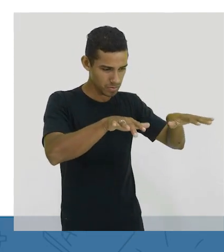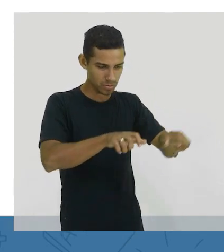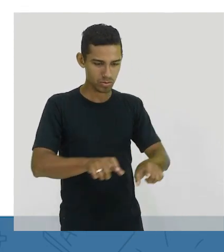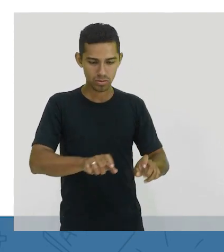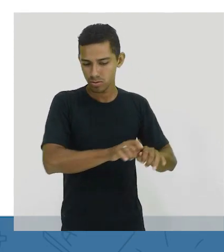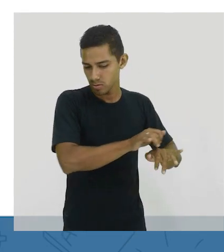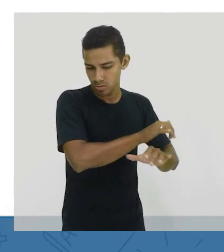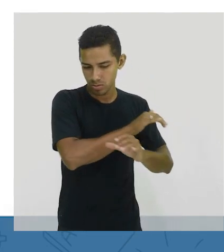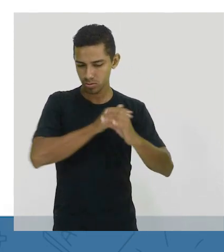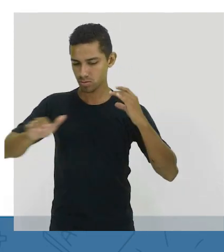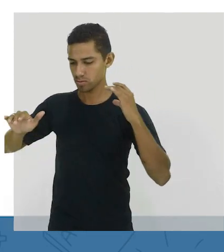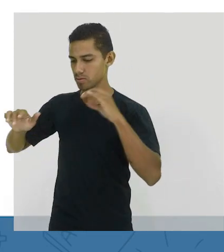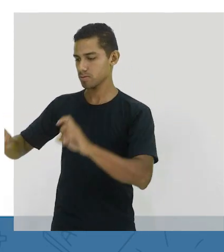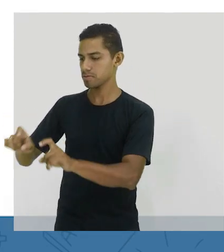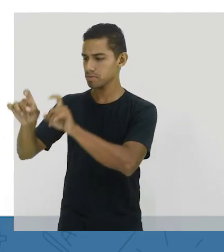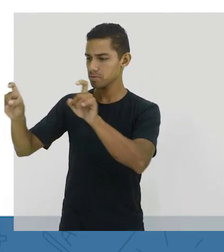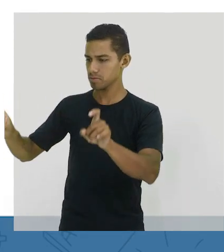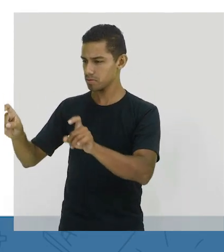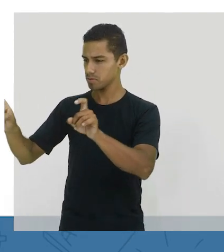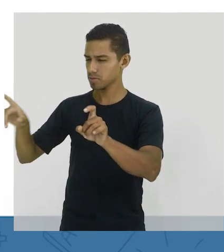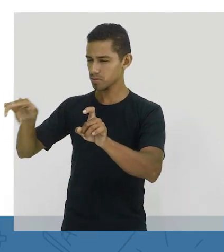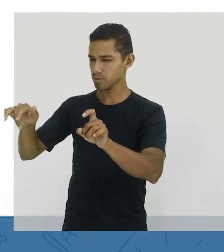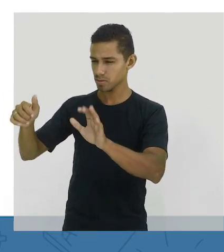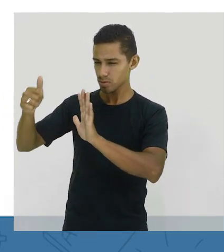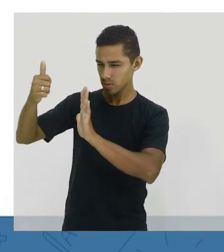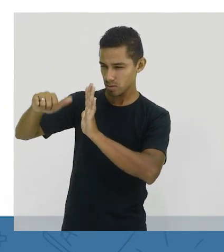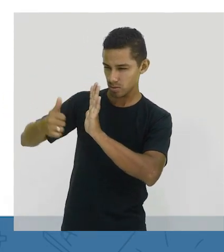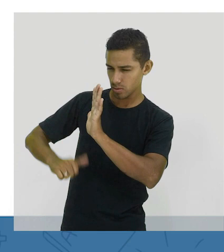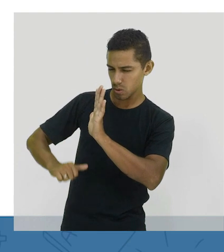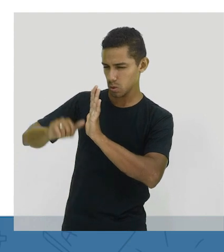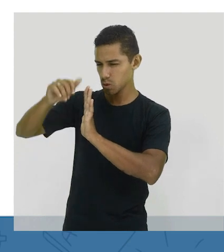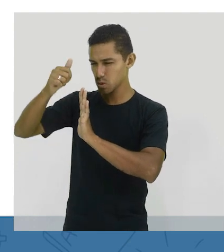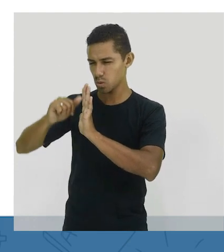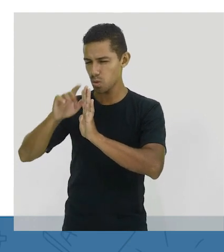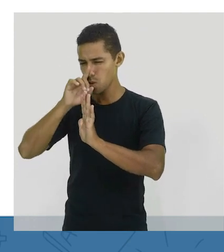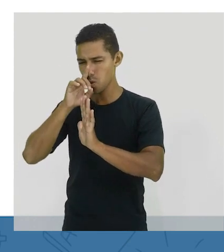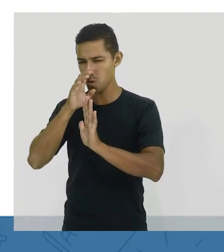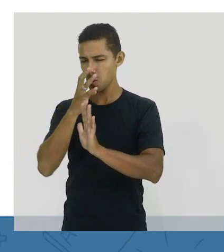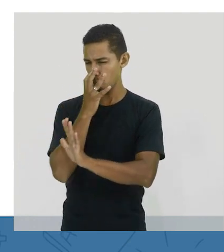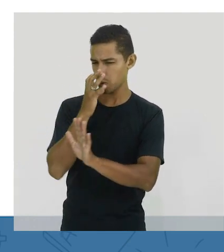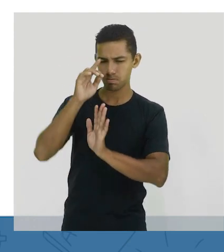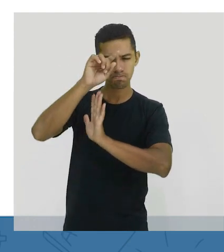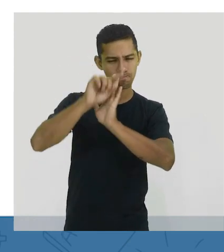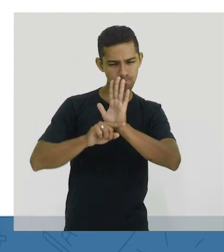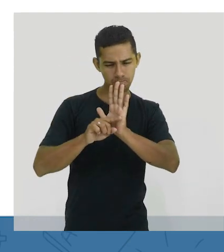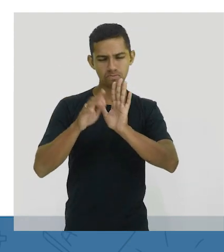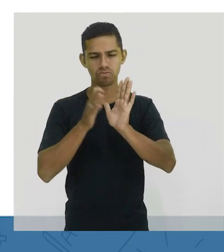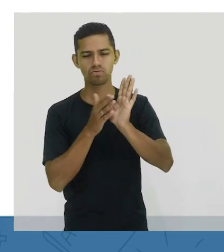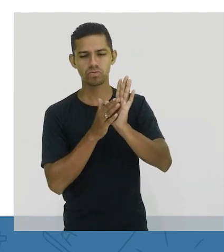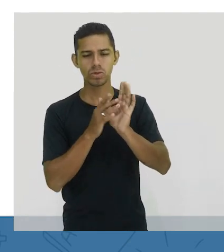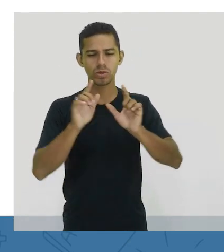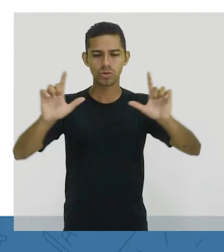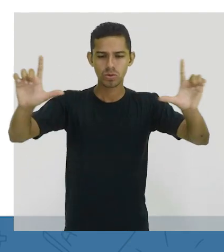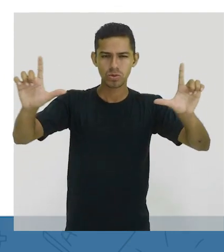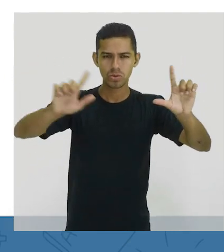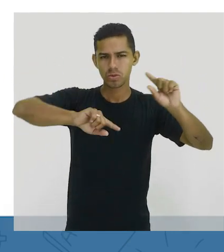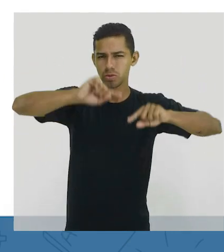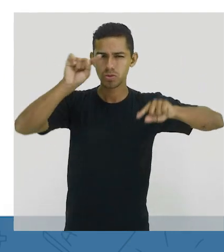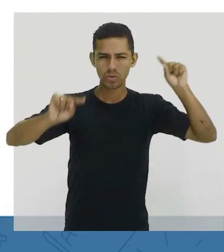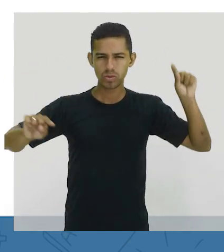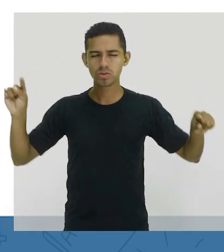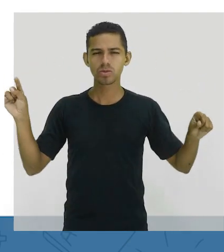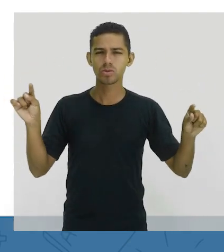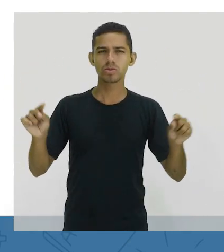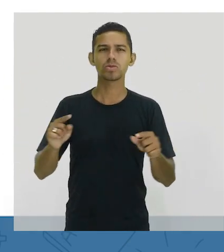computador, programado para analisá-lo e para emitir um sinal ondulatório que anule os ruídos